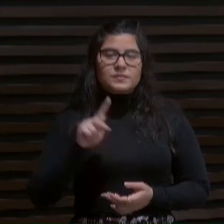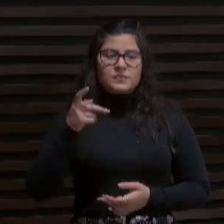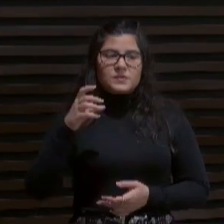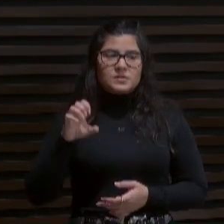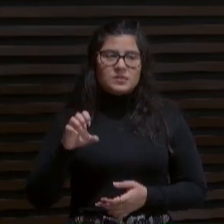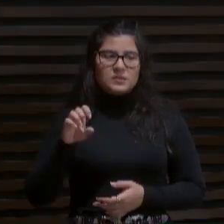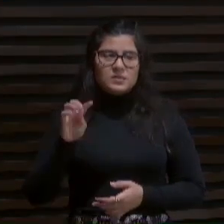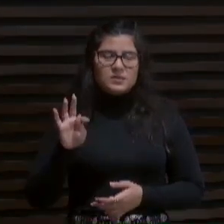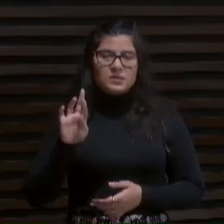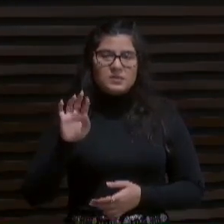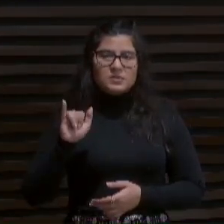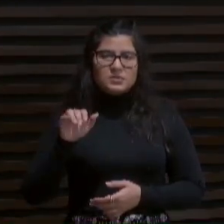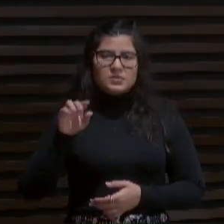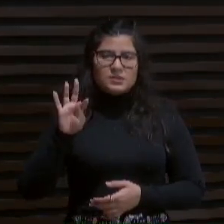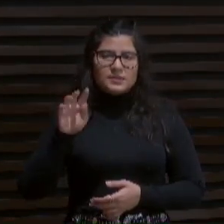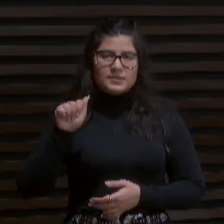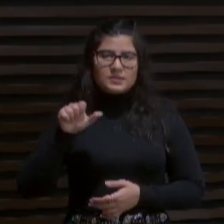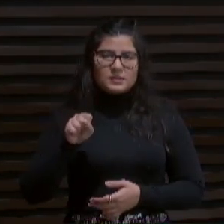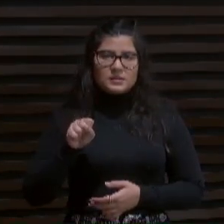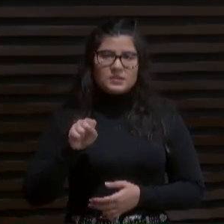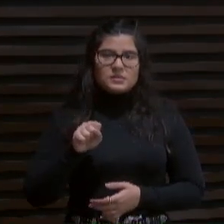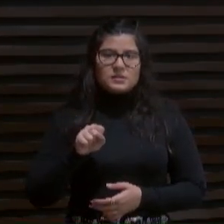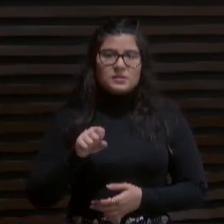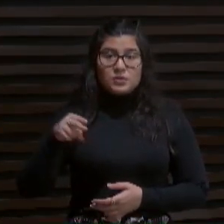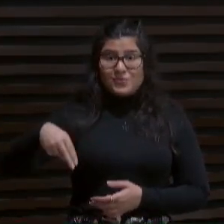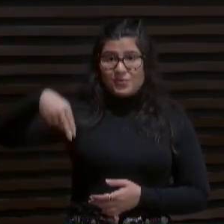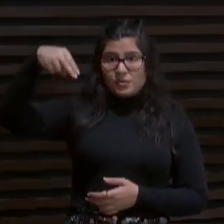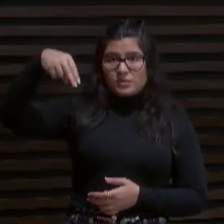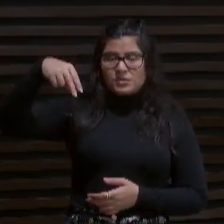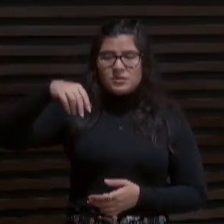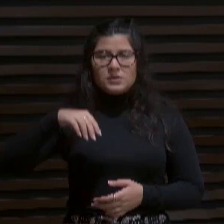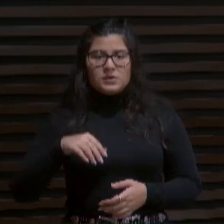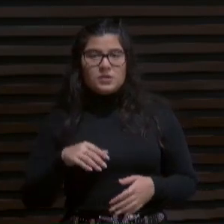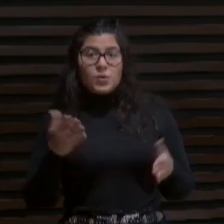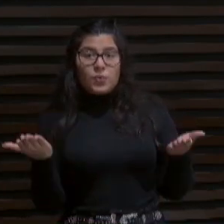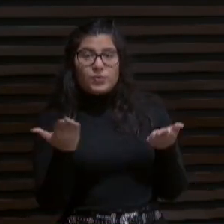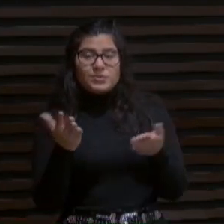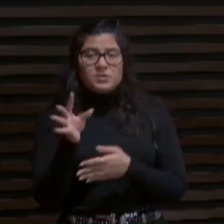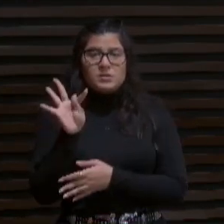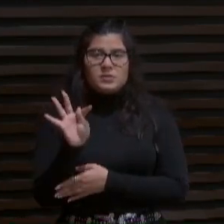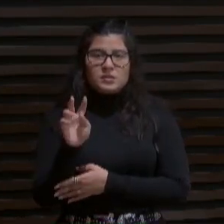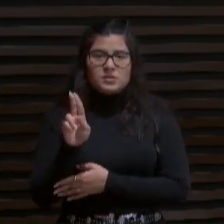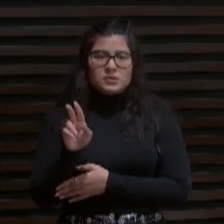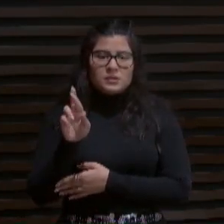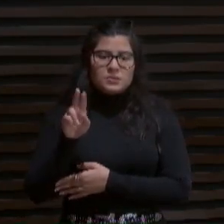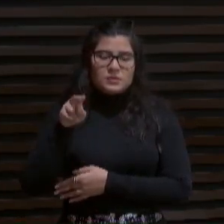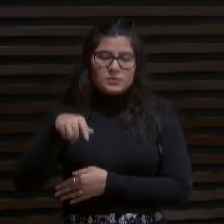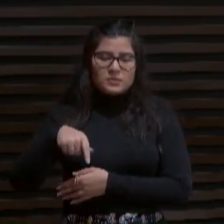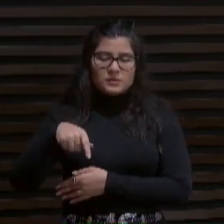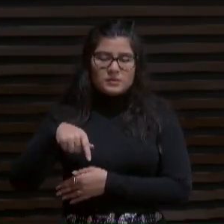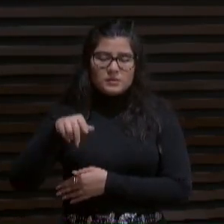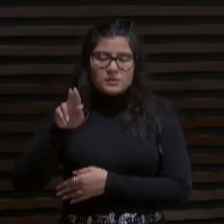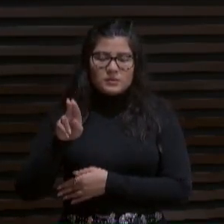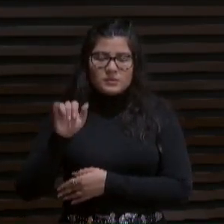dos hititas, lá no norte, né, na região onde hoje é a Turquia, alguns dos sobreviventes desceram e se estabeleceram ali